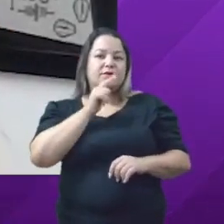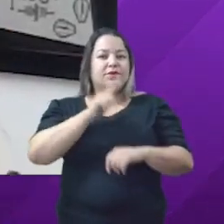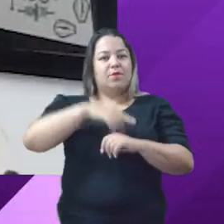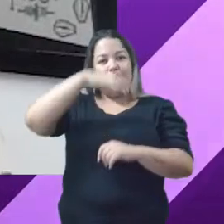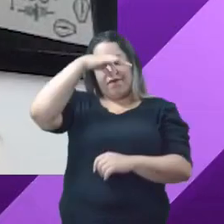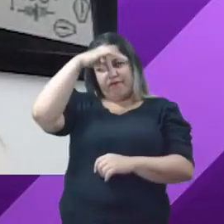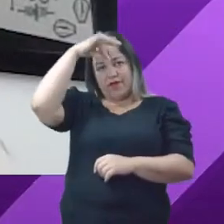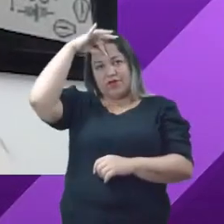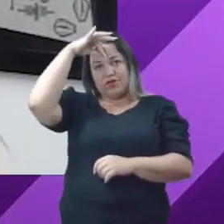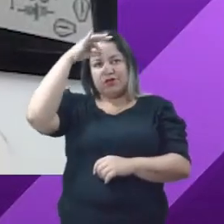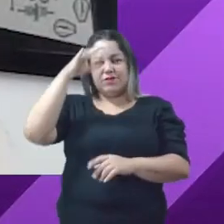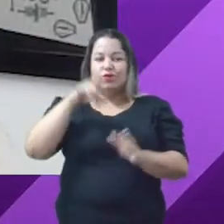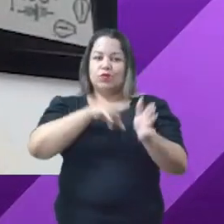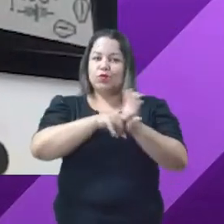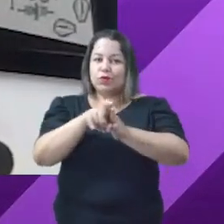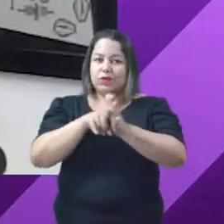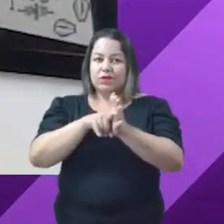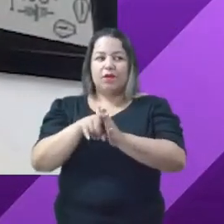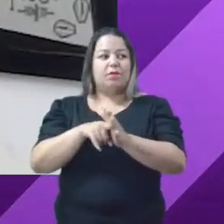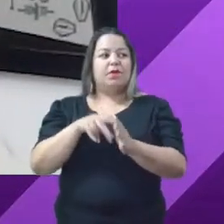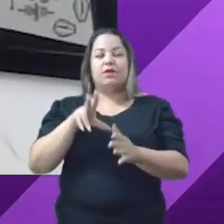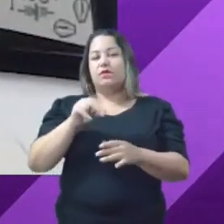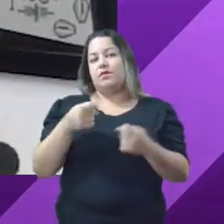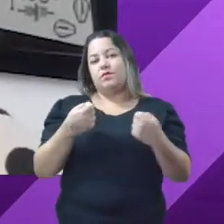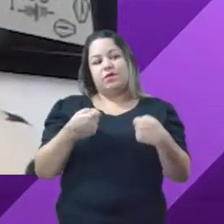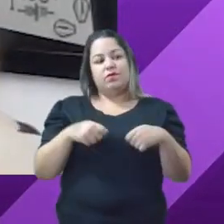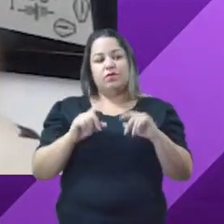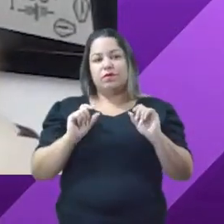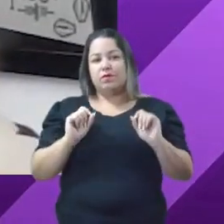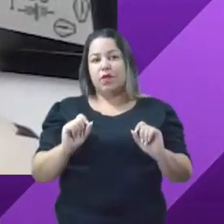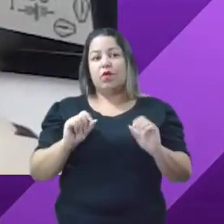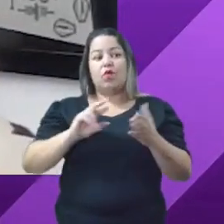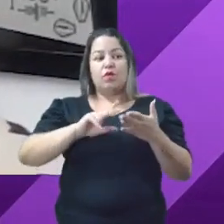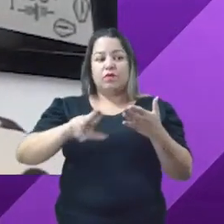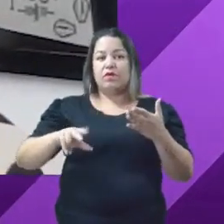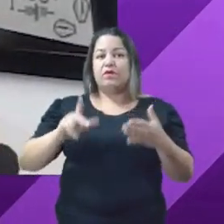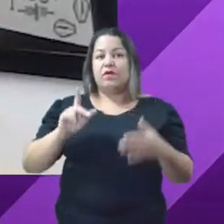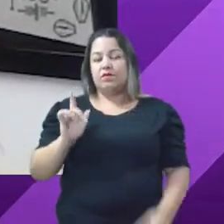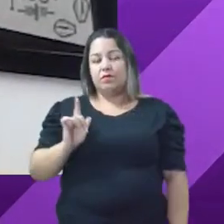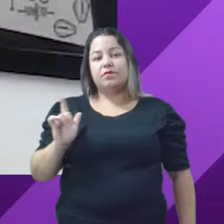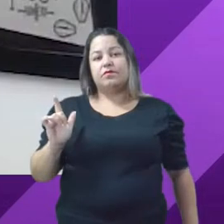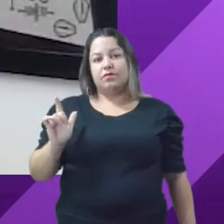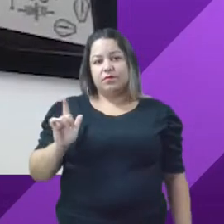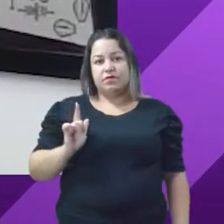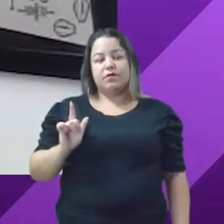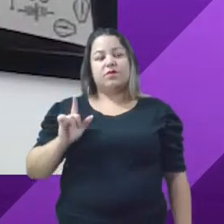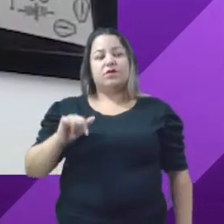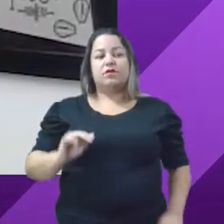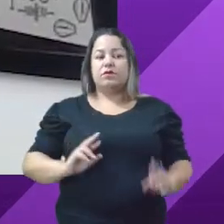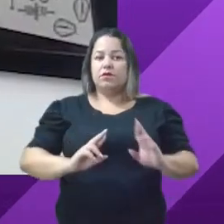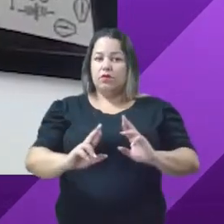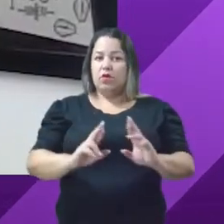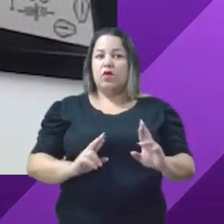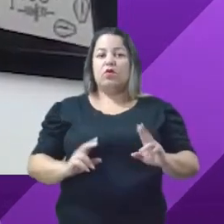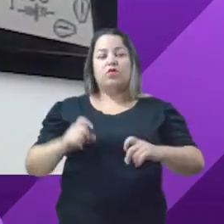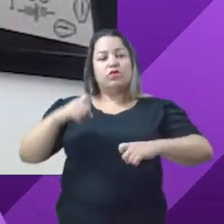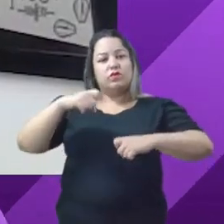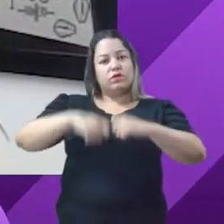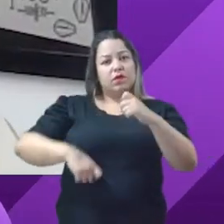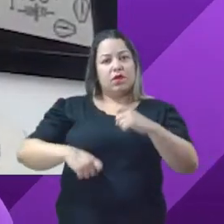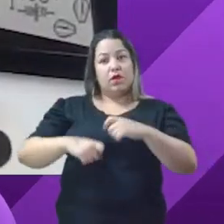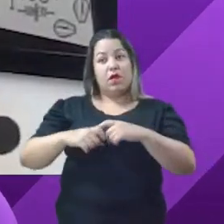ali no exame. Não necessariamente o gênero que a gente vai performar tem relação com o sexo